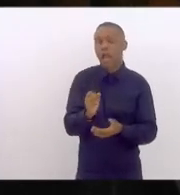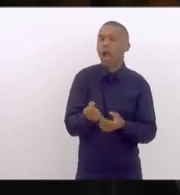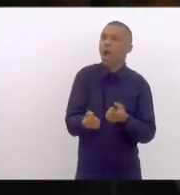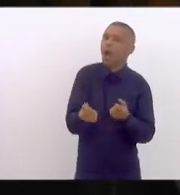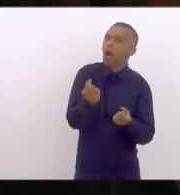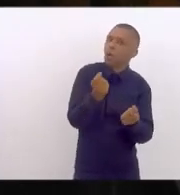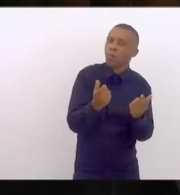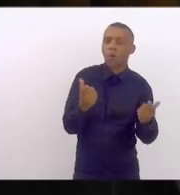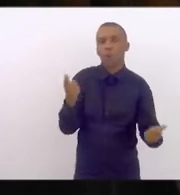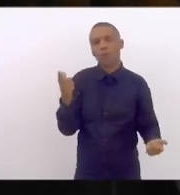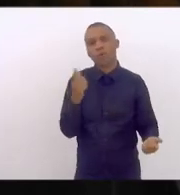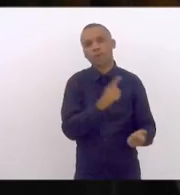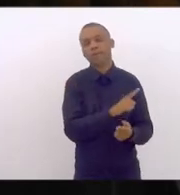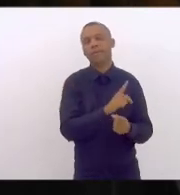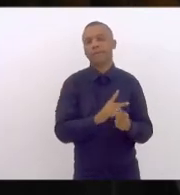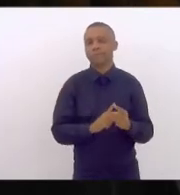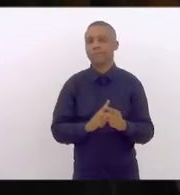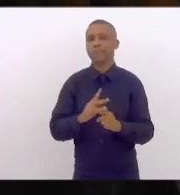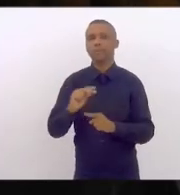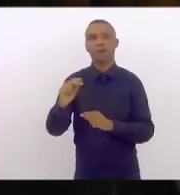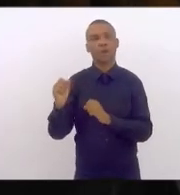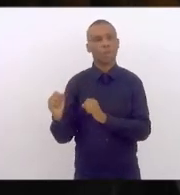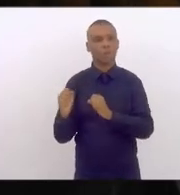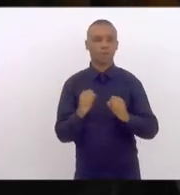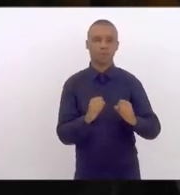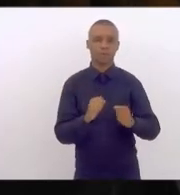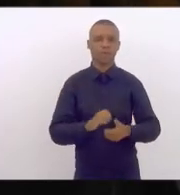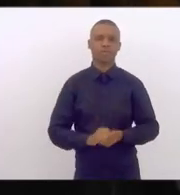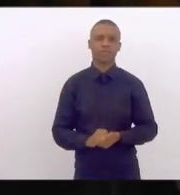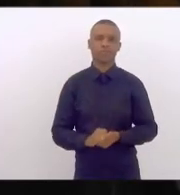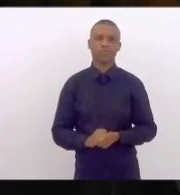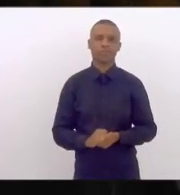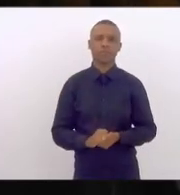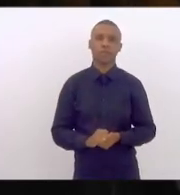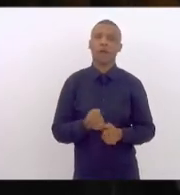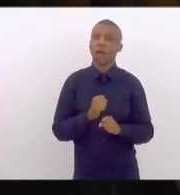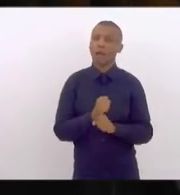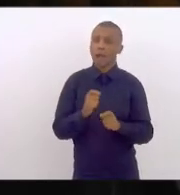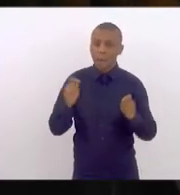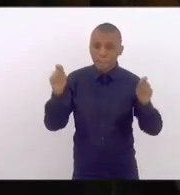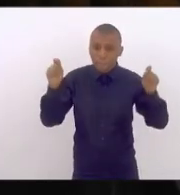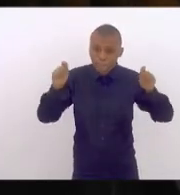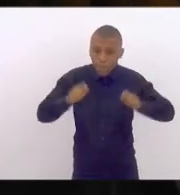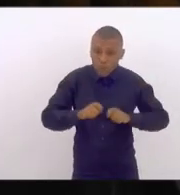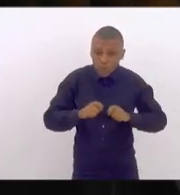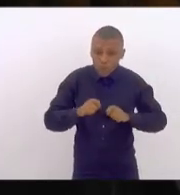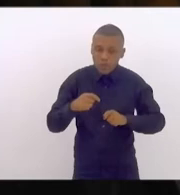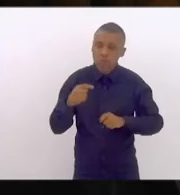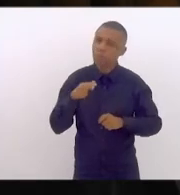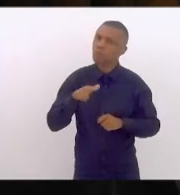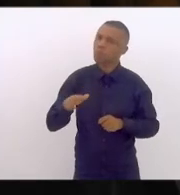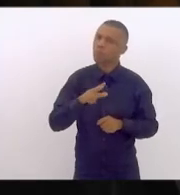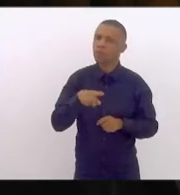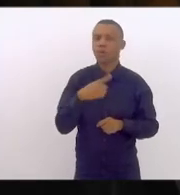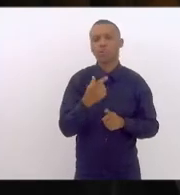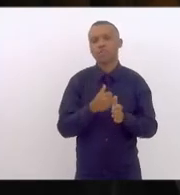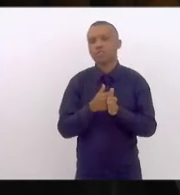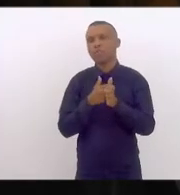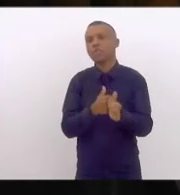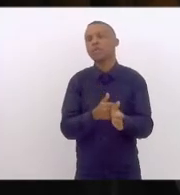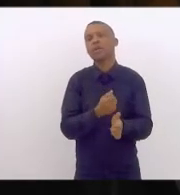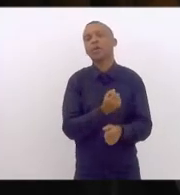OB consolide o poder não é possível mais seguir com